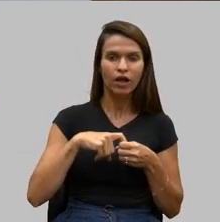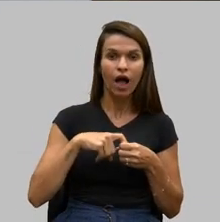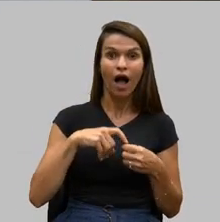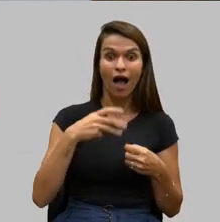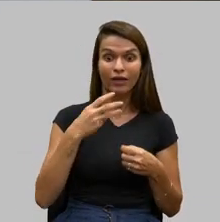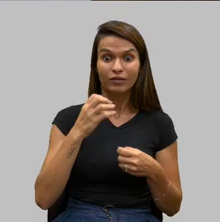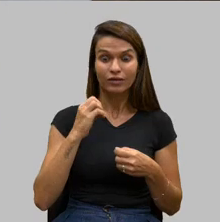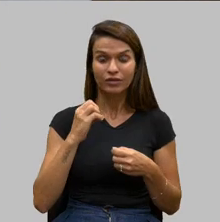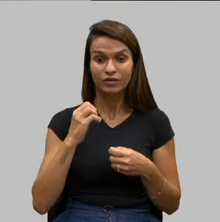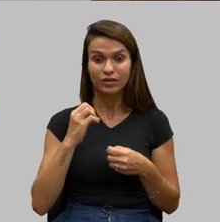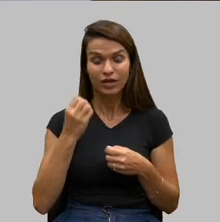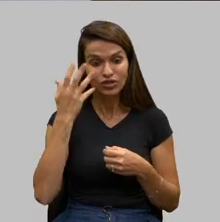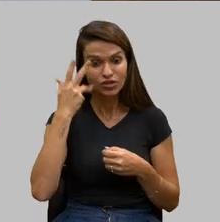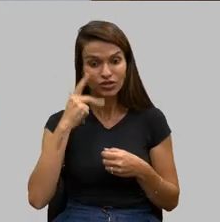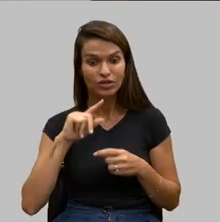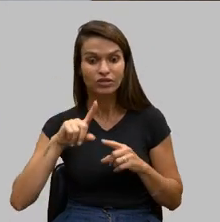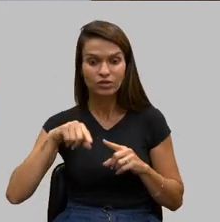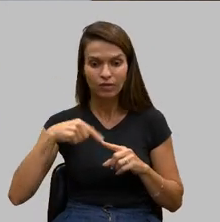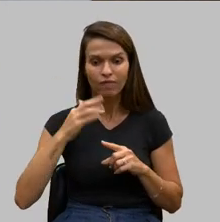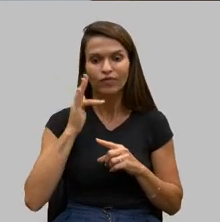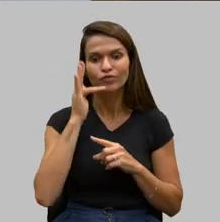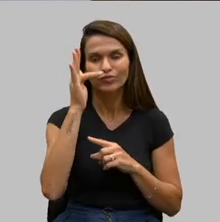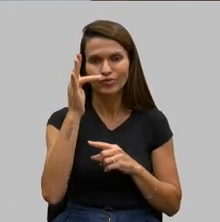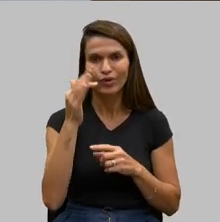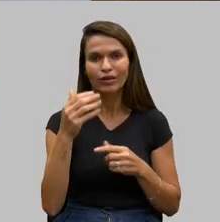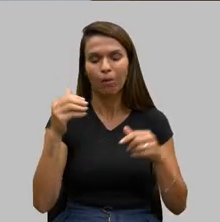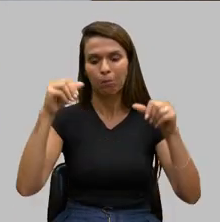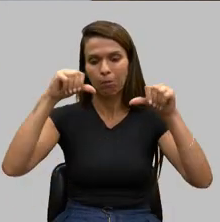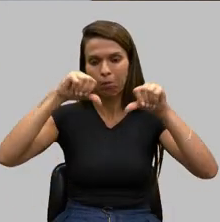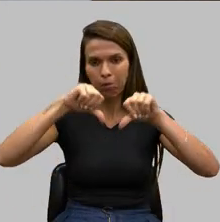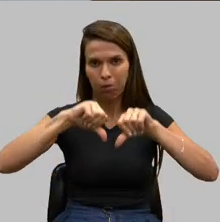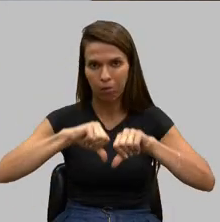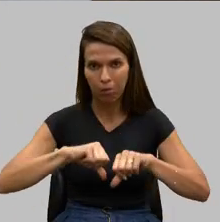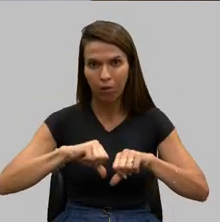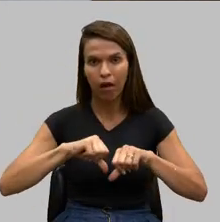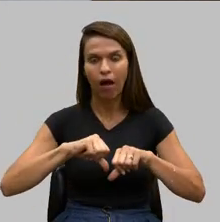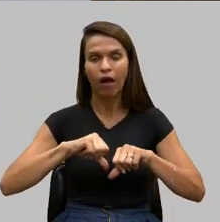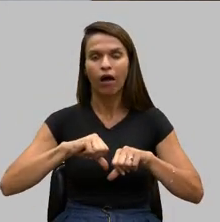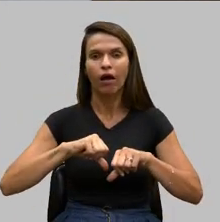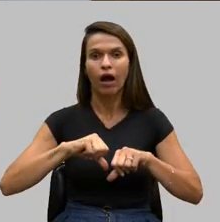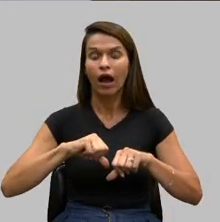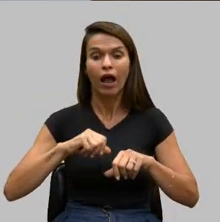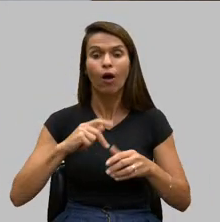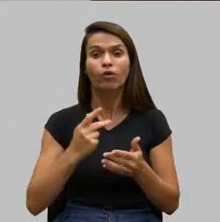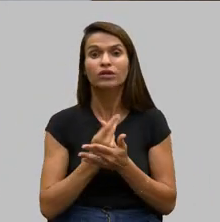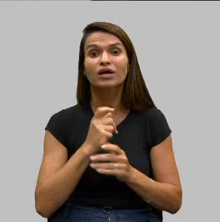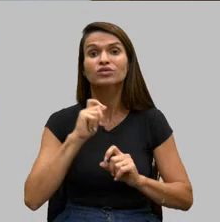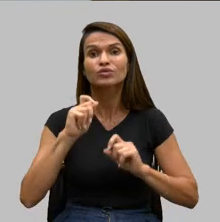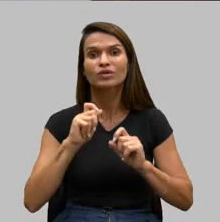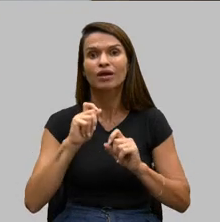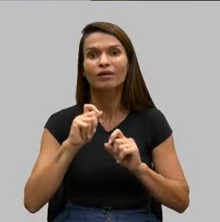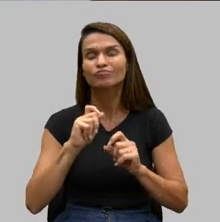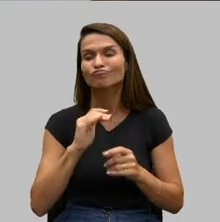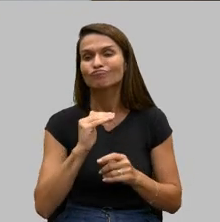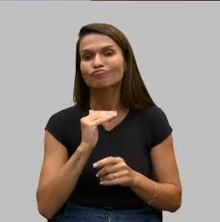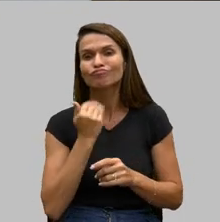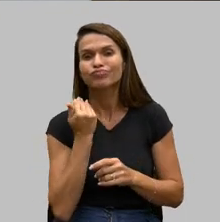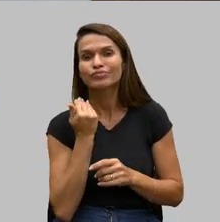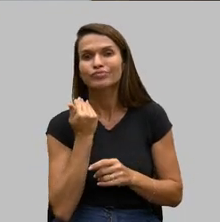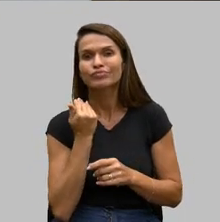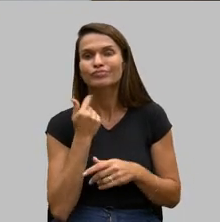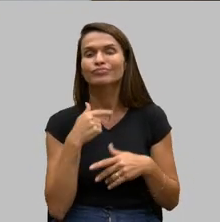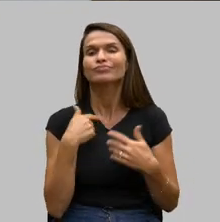ela entrou e assim vai até o falecimento então nós precisamos responsabilizar nós pramos